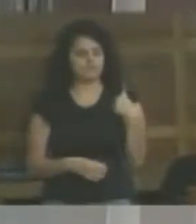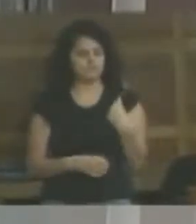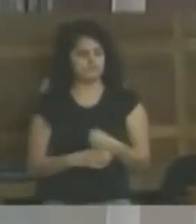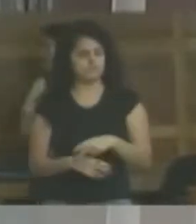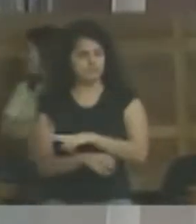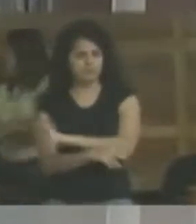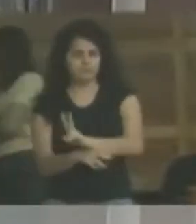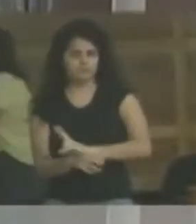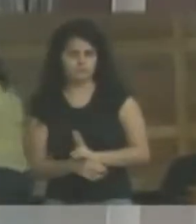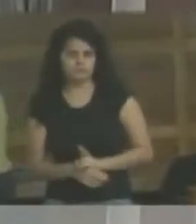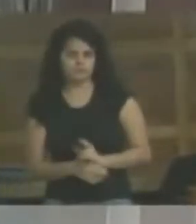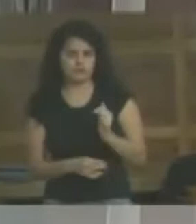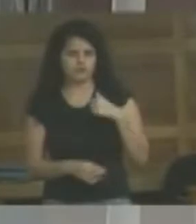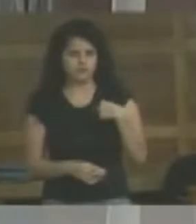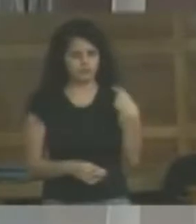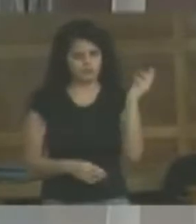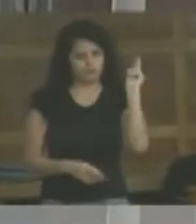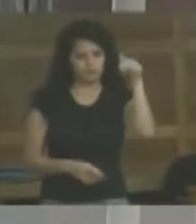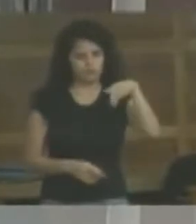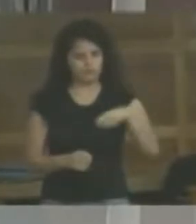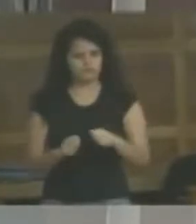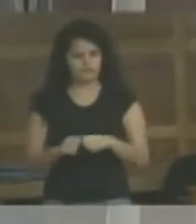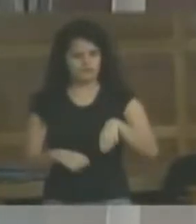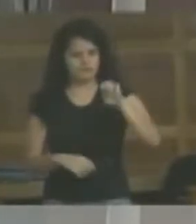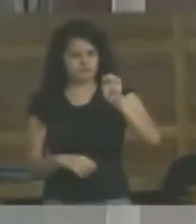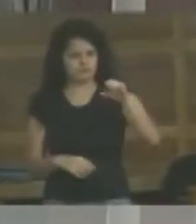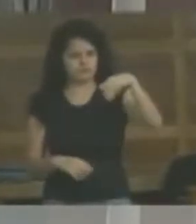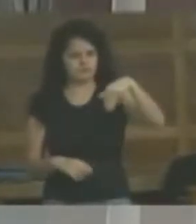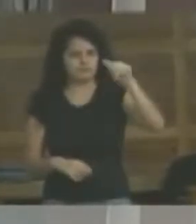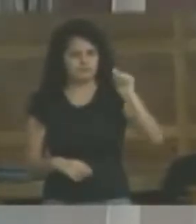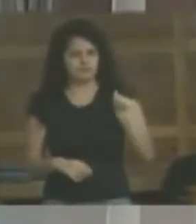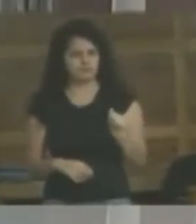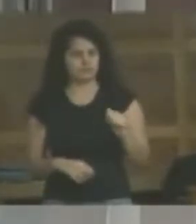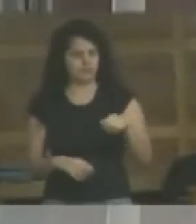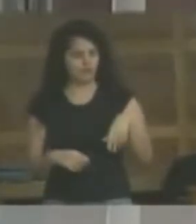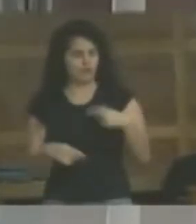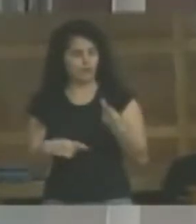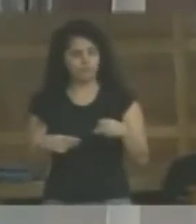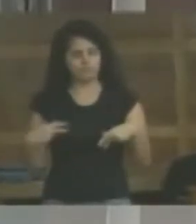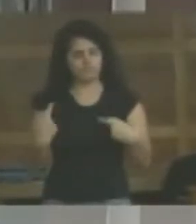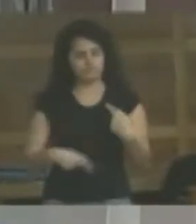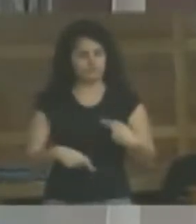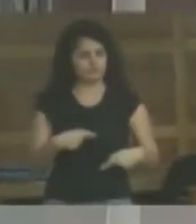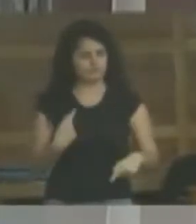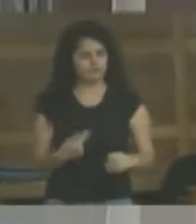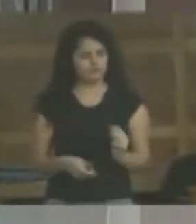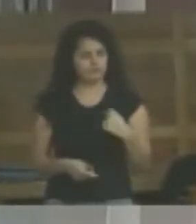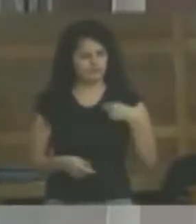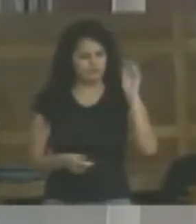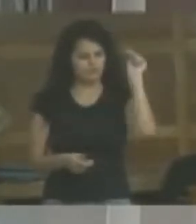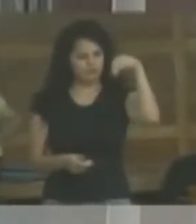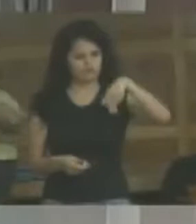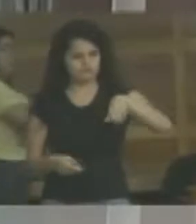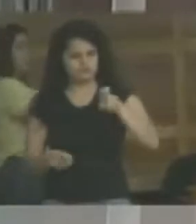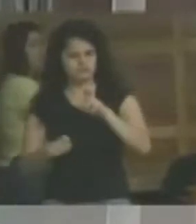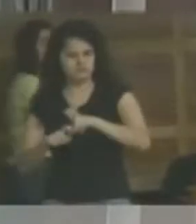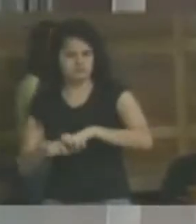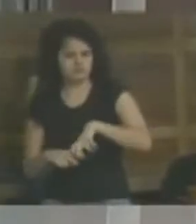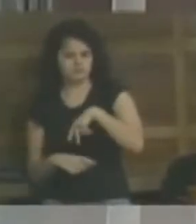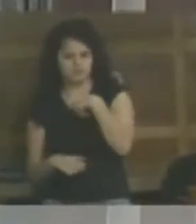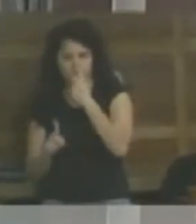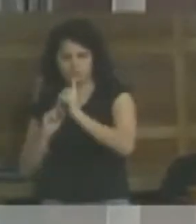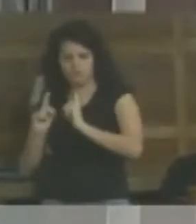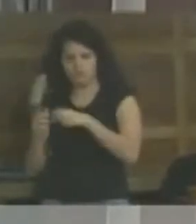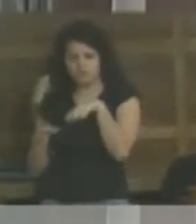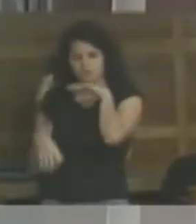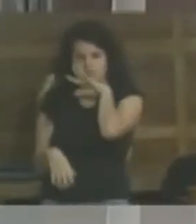procurar. Nunca fiz demagogia ou politicagem. Nunca vim aí sentar onde vocês estão para criticar a